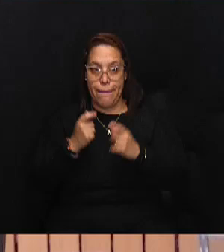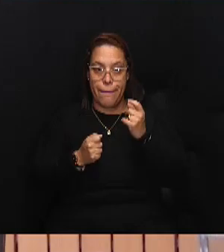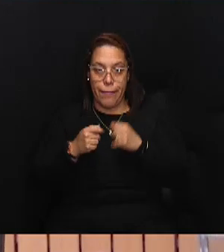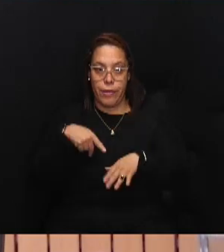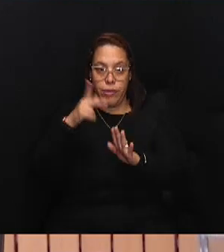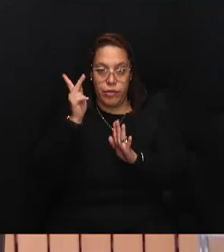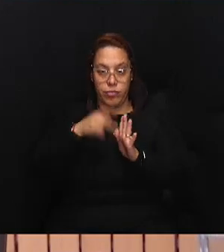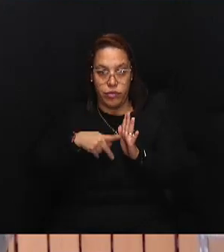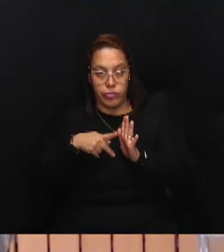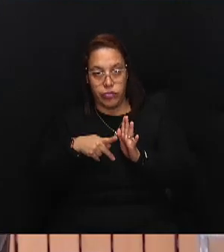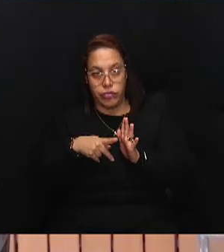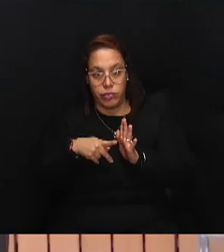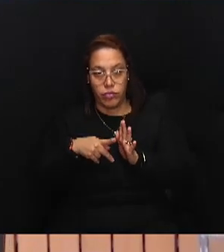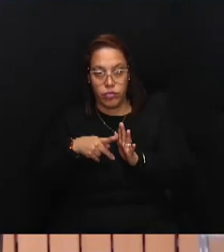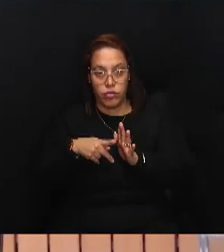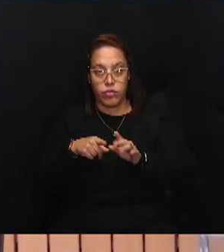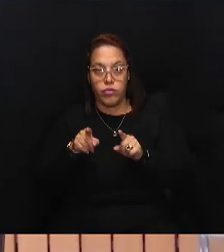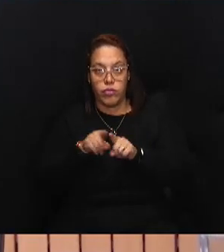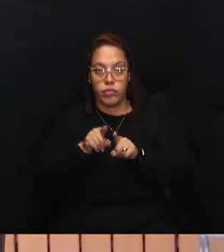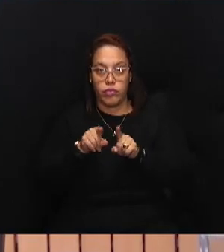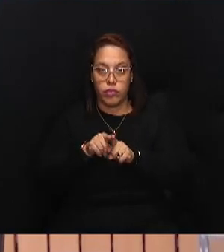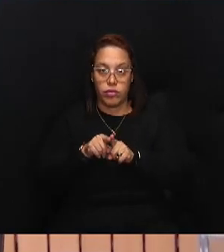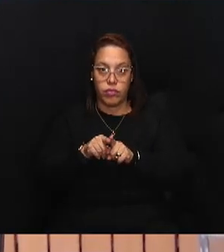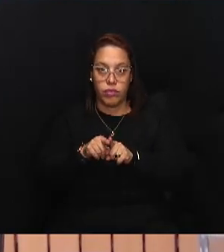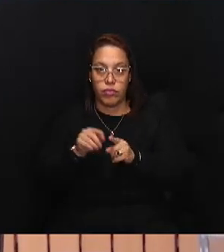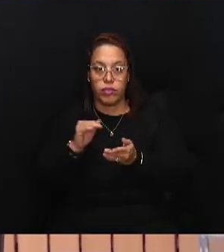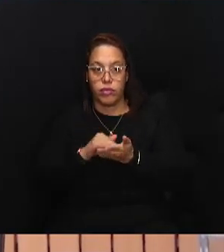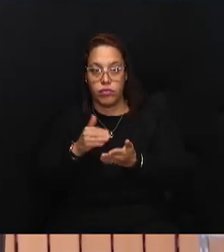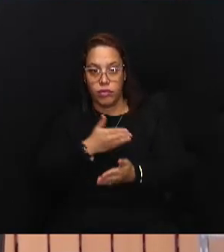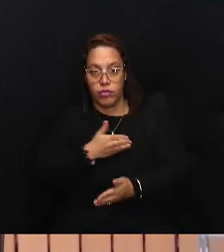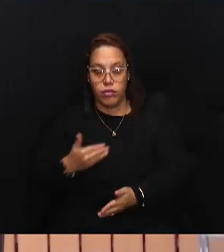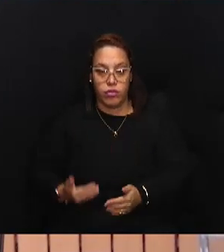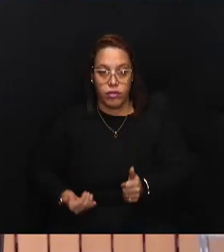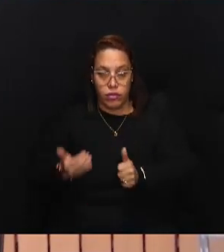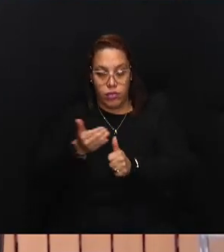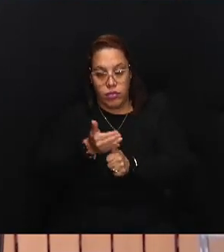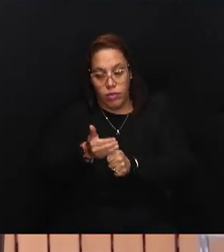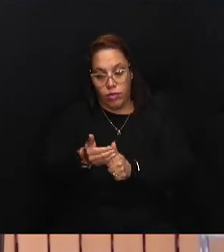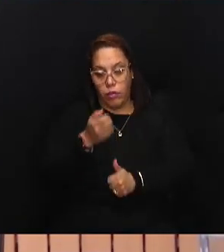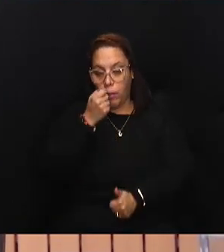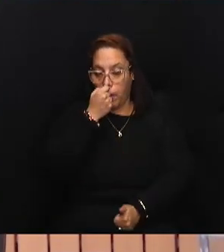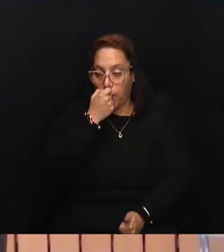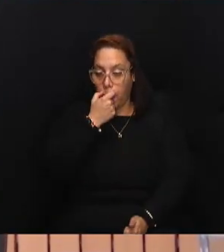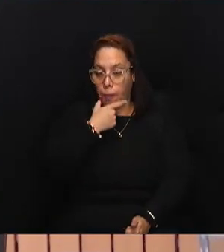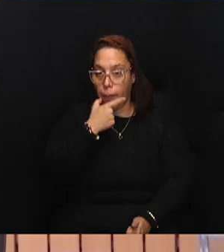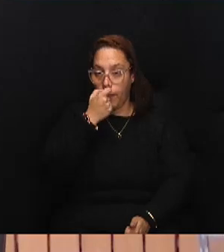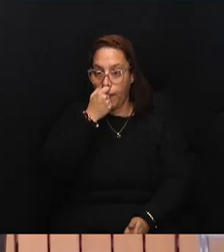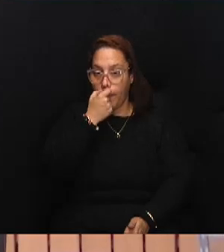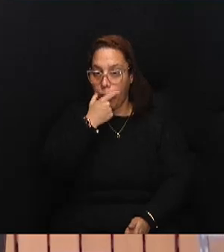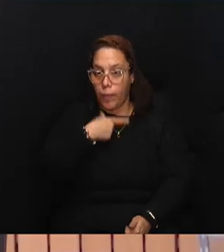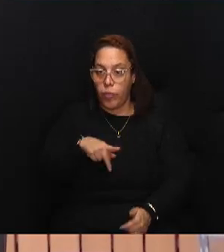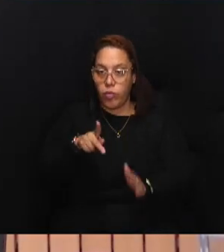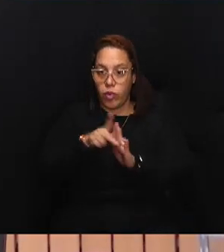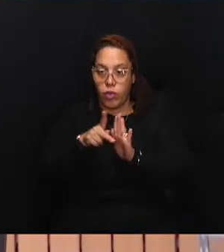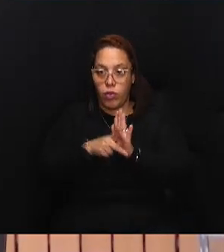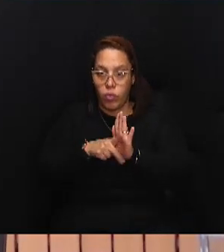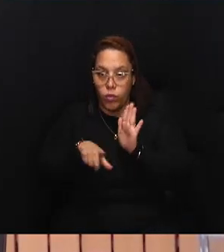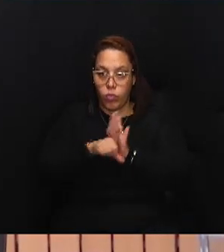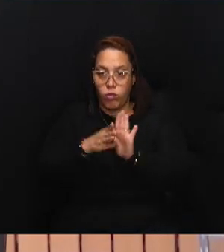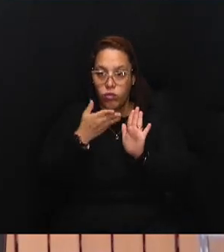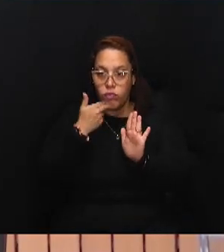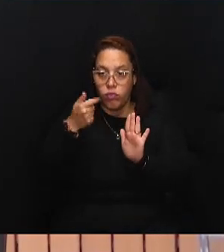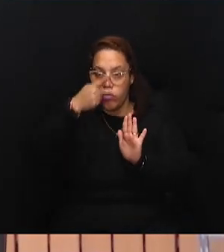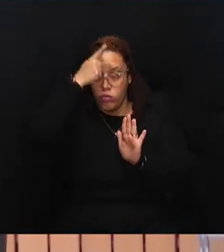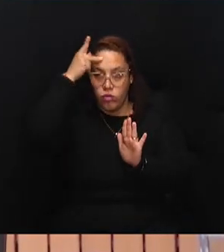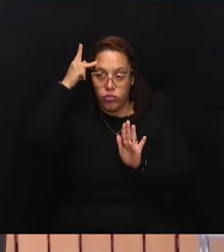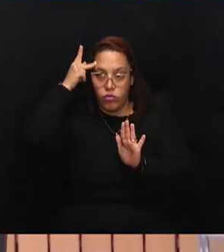próprias. E a gente também, através do setor público do gabinete do vereador Marrom, tem feito alguns projetos de leis para tentar melhorar a vida dos